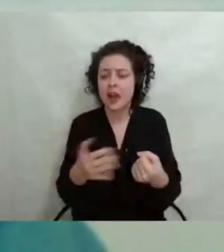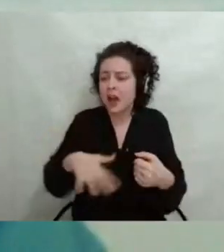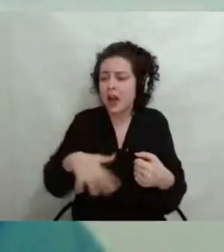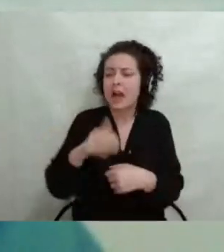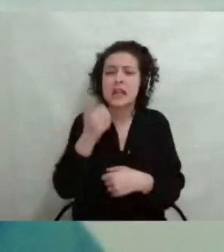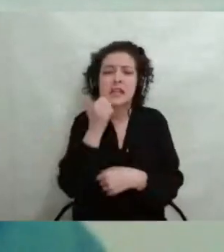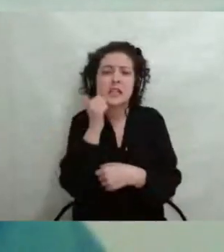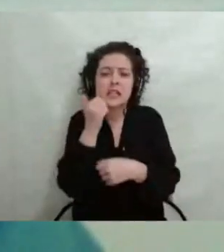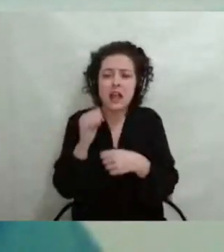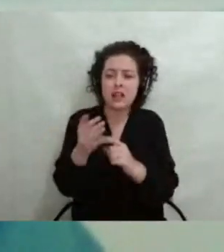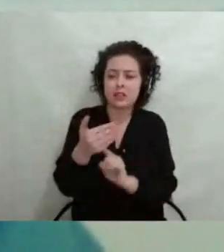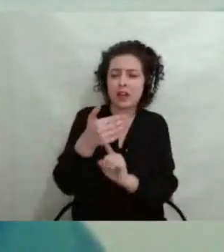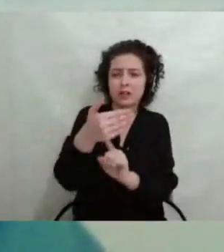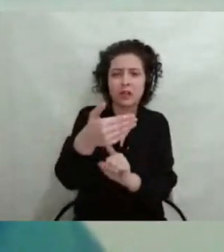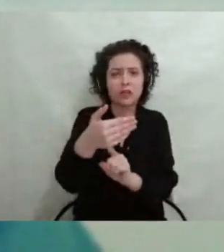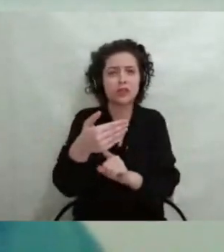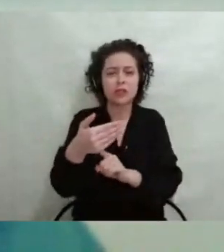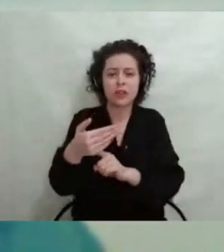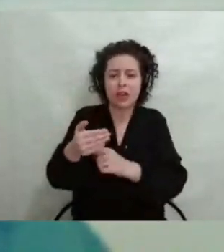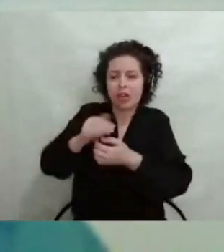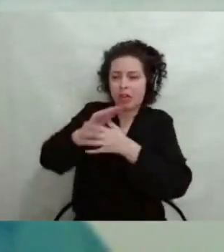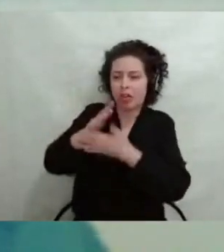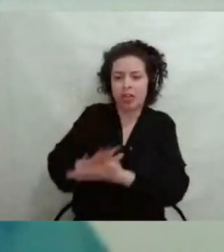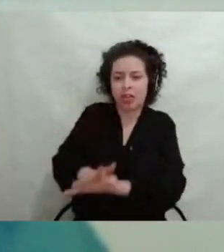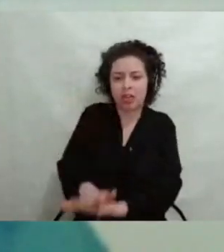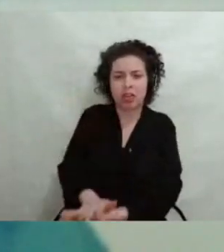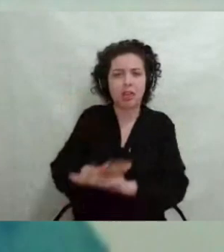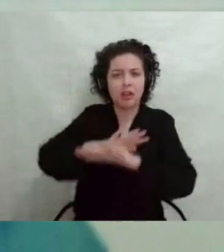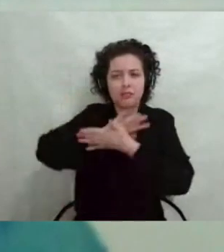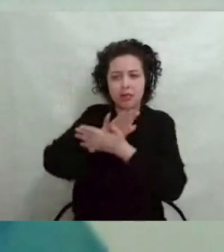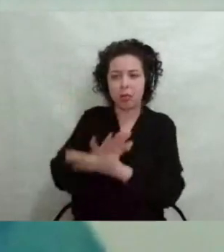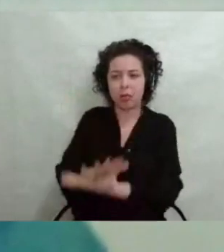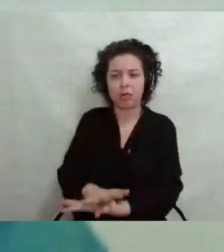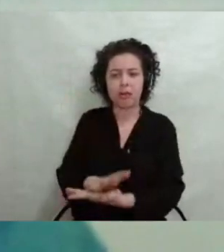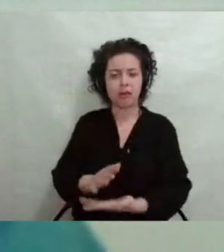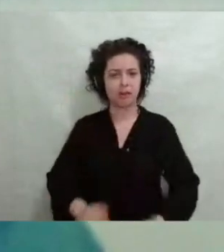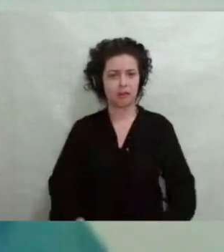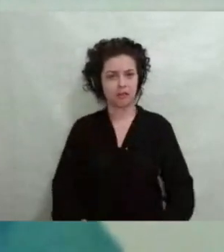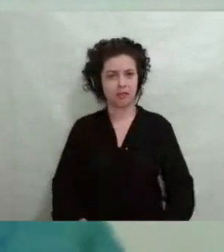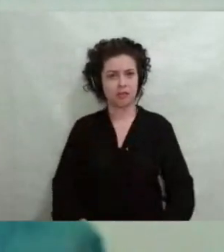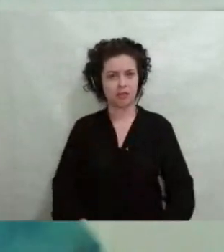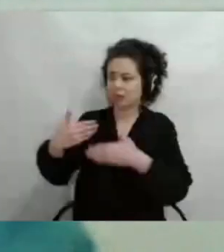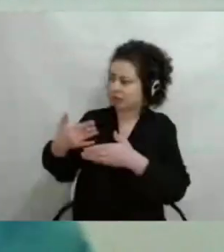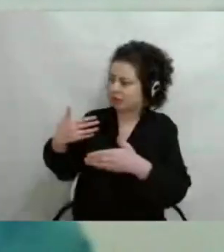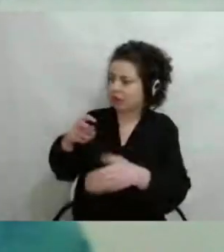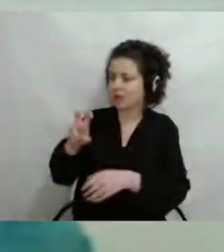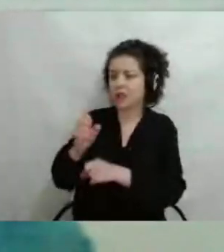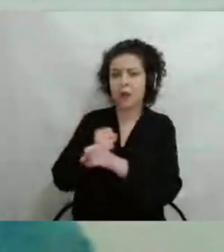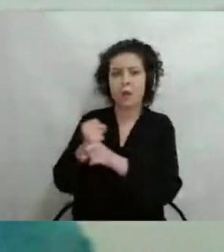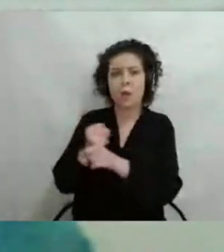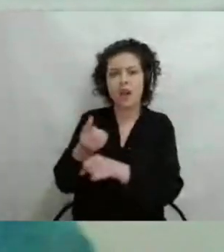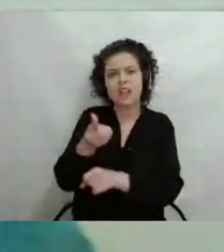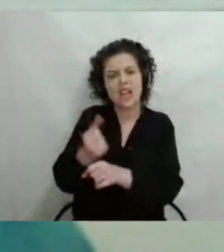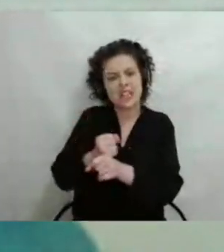tecnologia que vem sido, de alguma forma, esvaziada no país nos últimos 5 ou 6